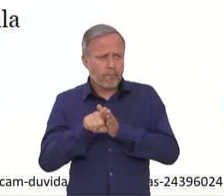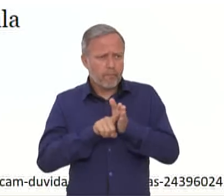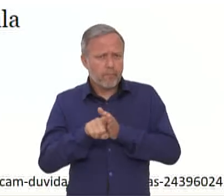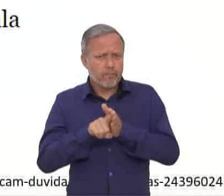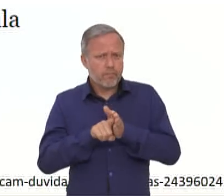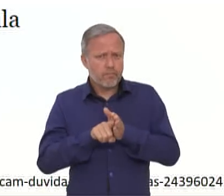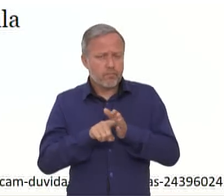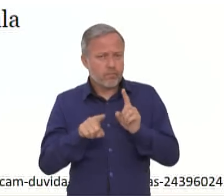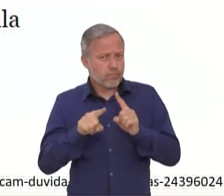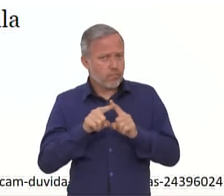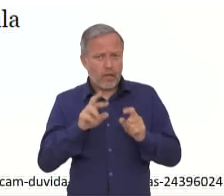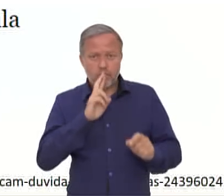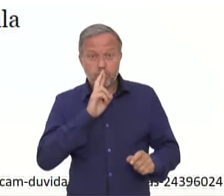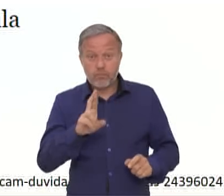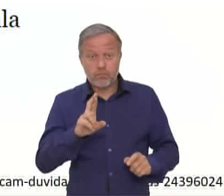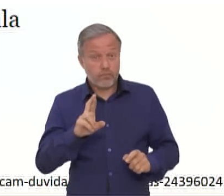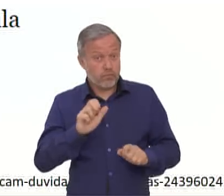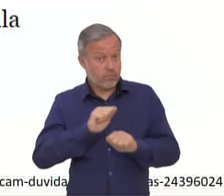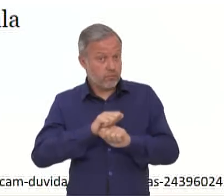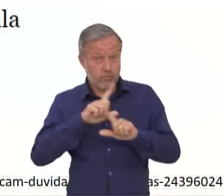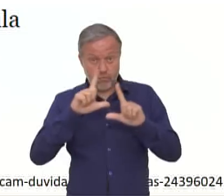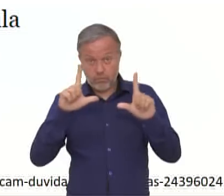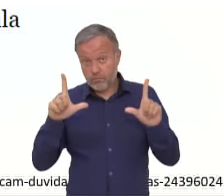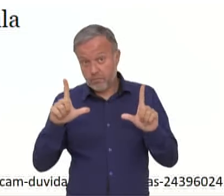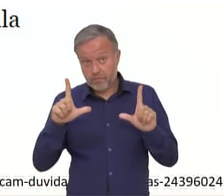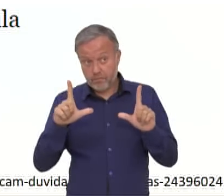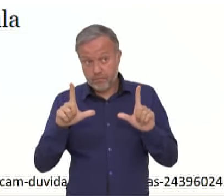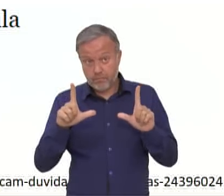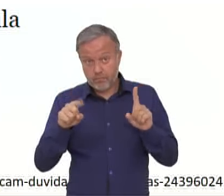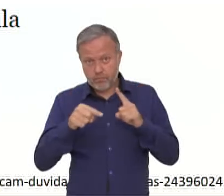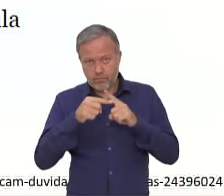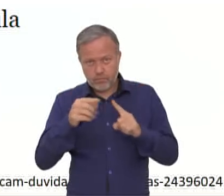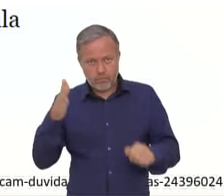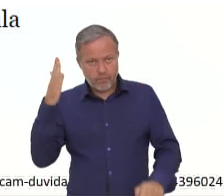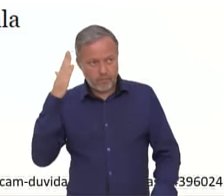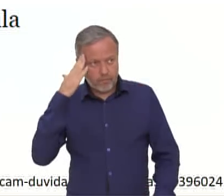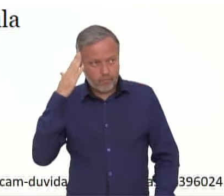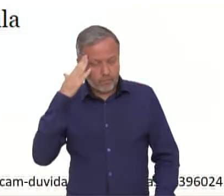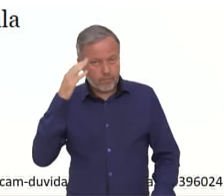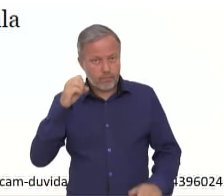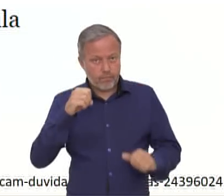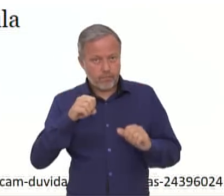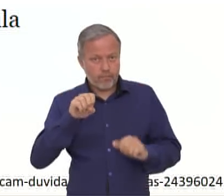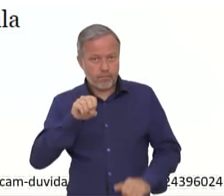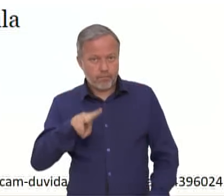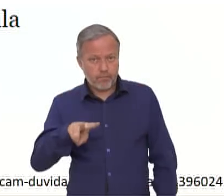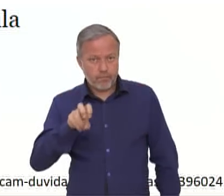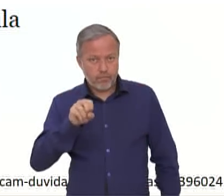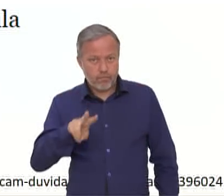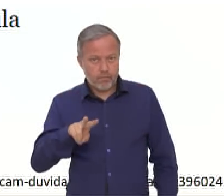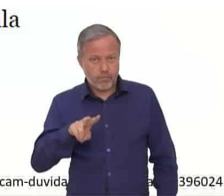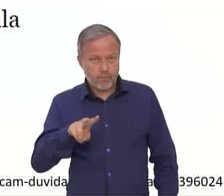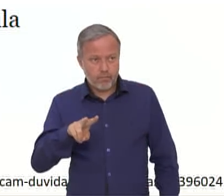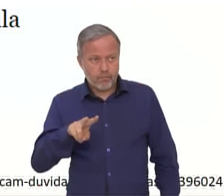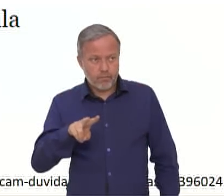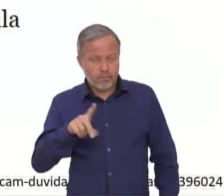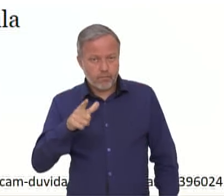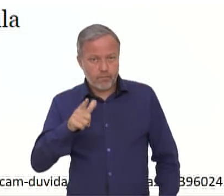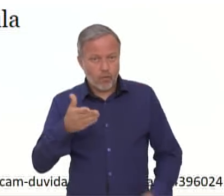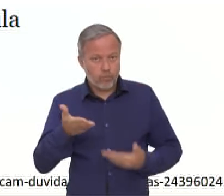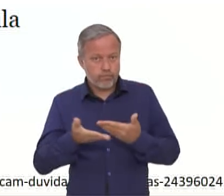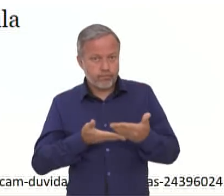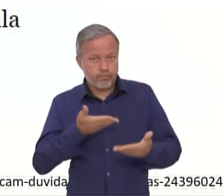área. Não é uma resposta tão óbvia como parece. Mas o que sabemos é que o vírus, por não ter qualquer